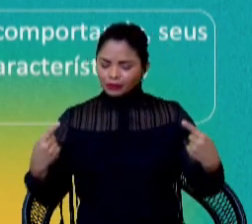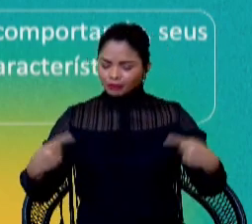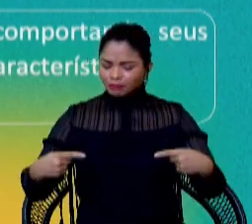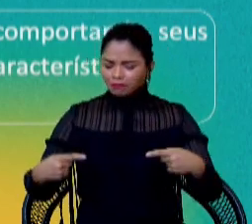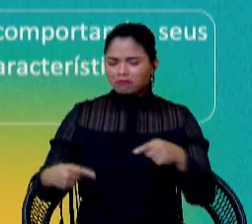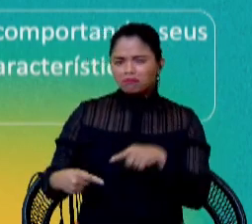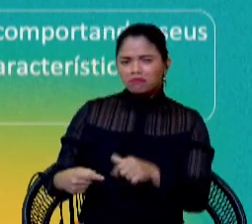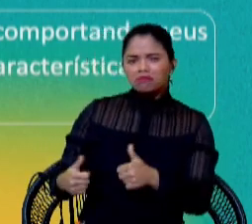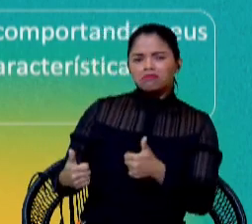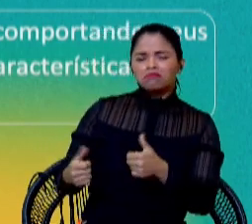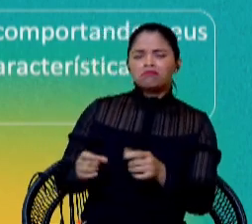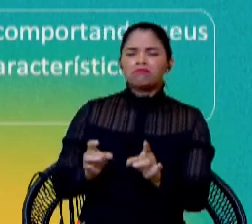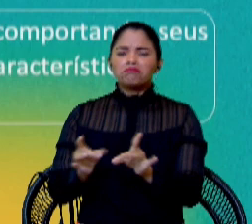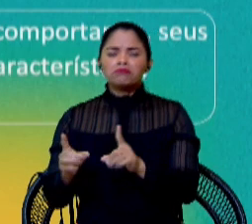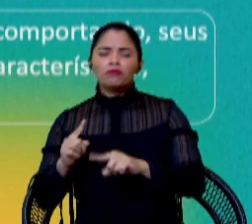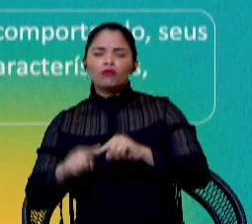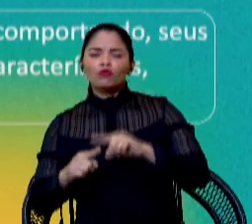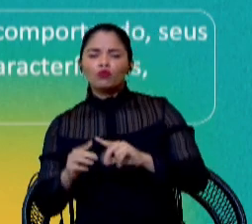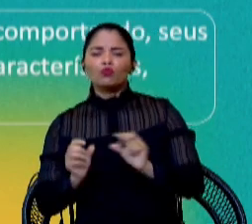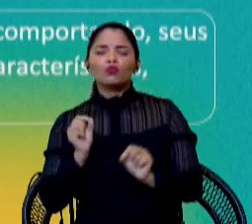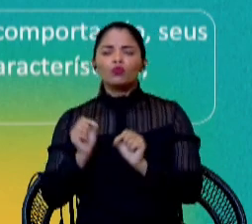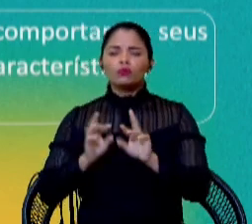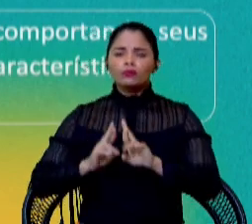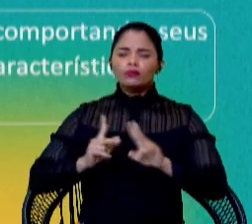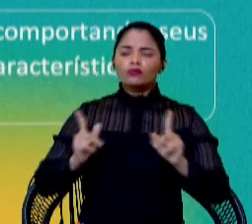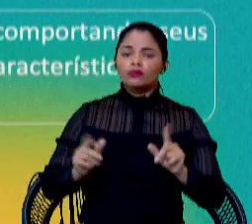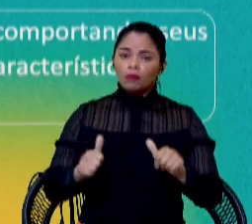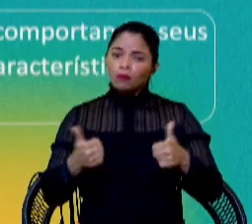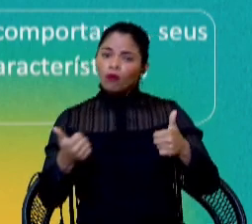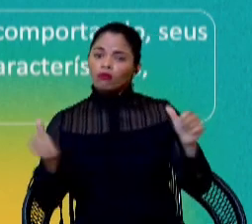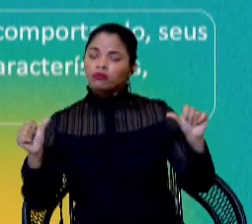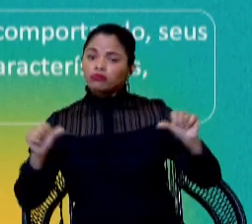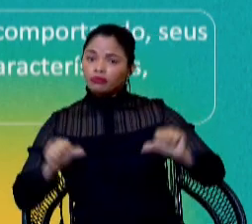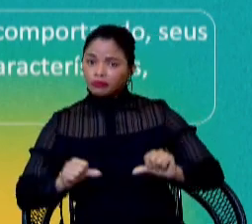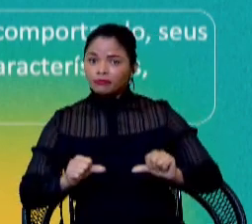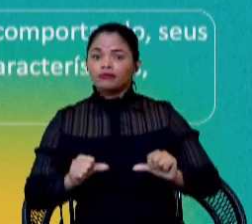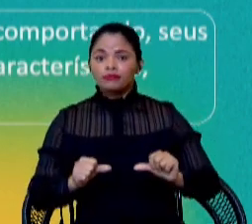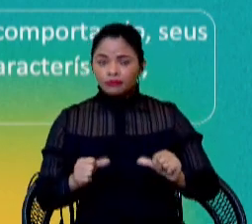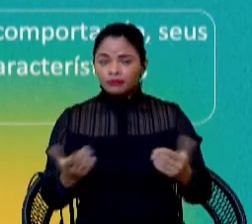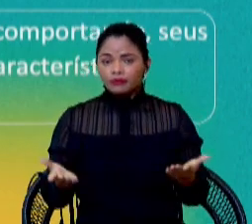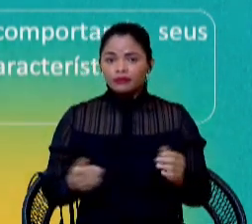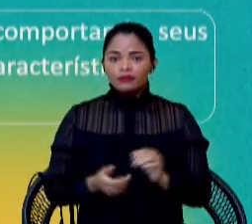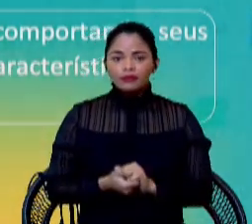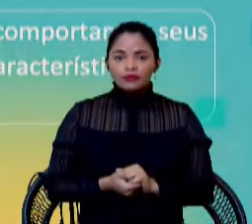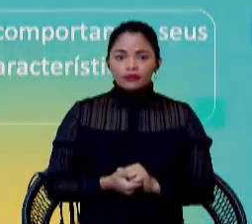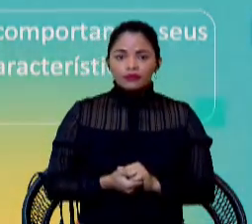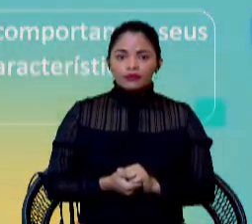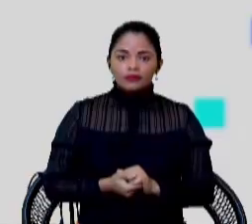gente pode até entender se o que a gente está fazendo está bom ou está ruim. Beleza, gente?